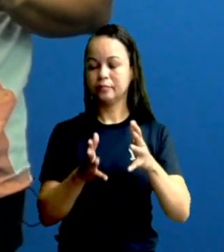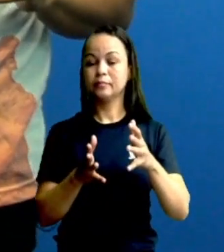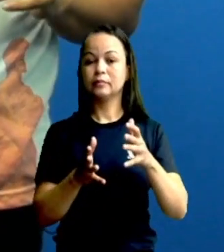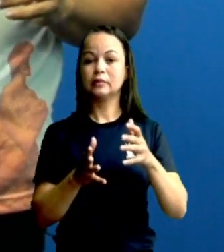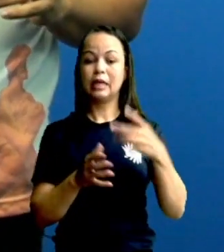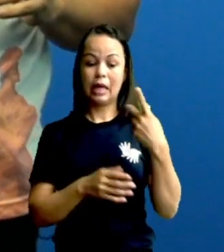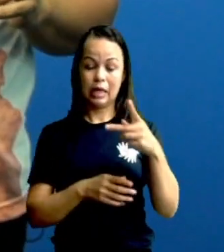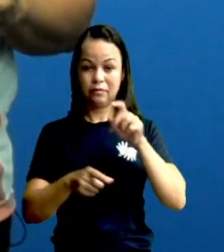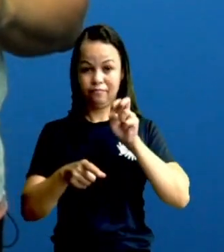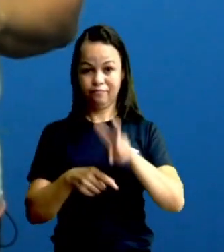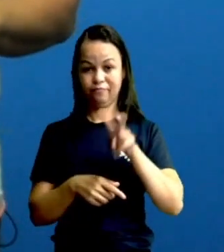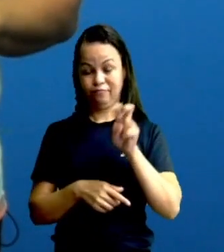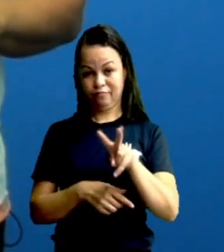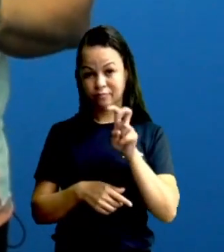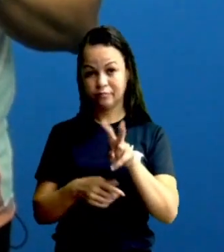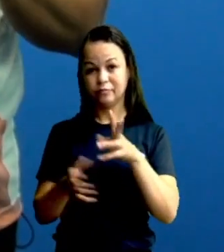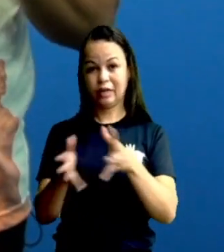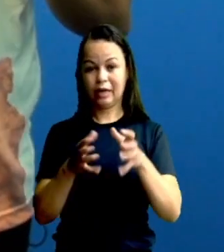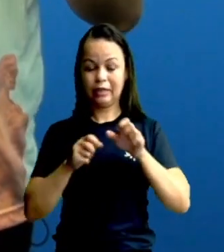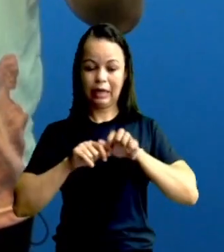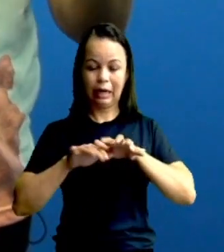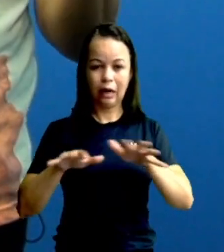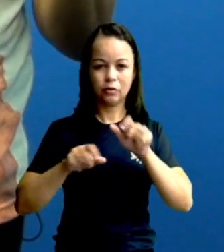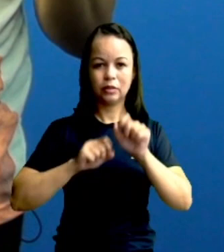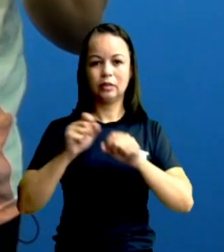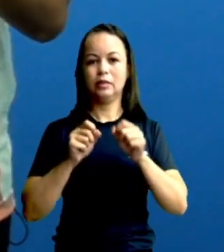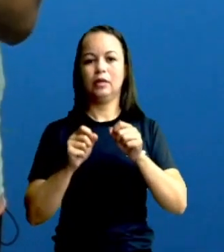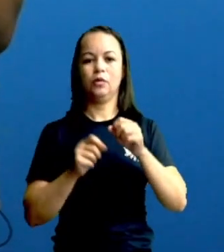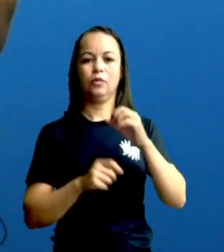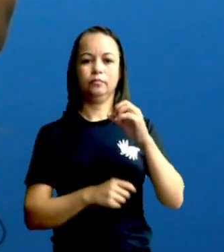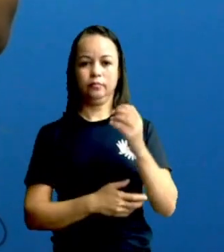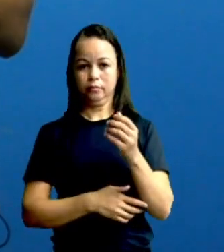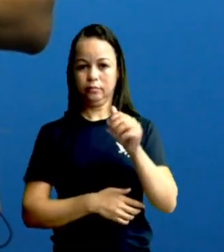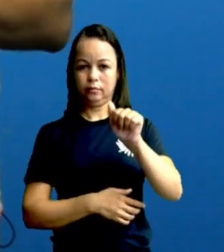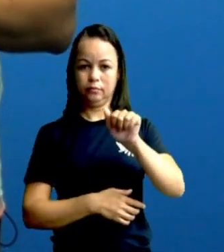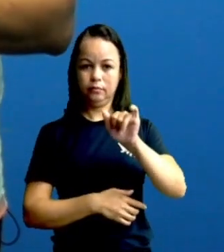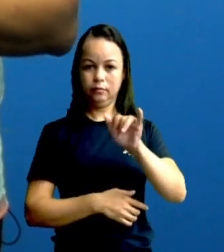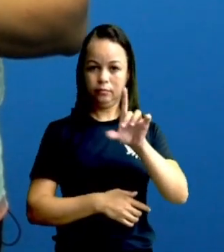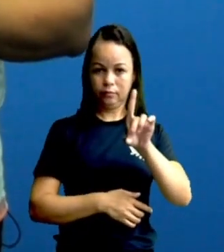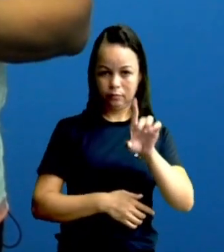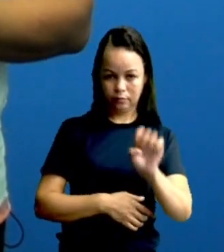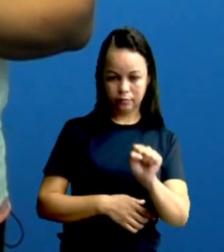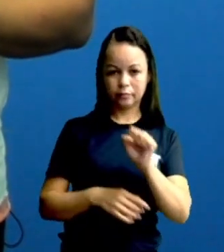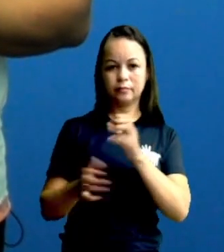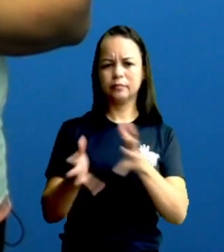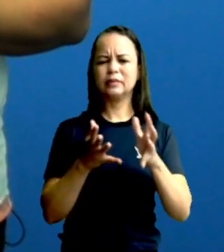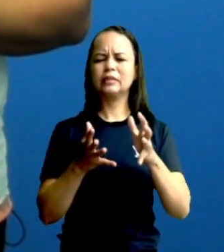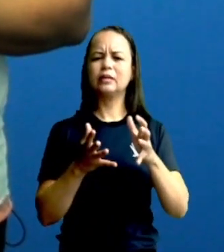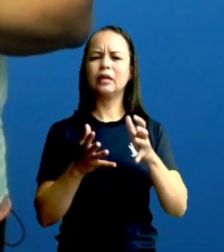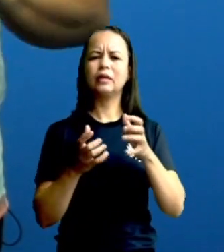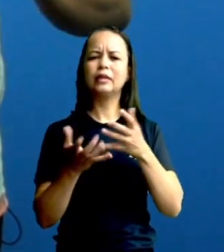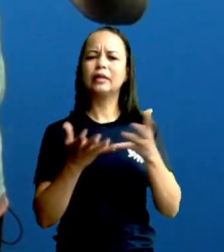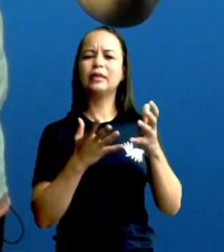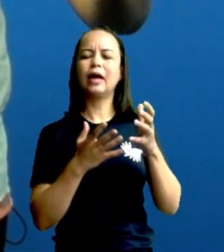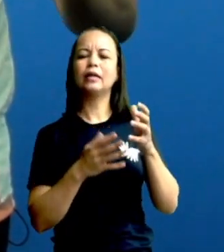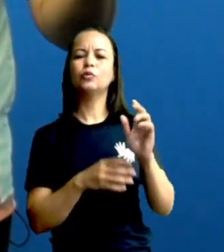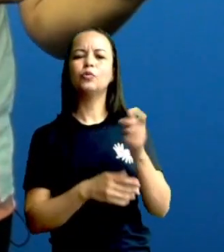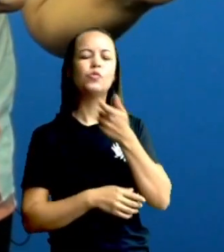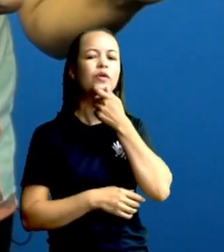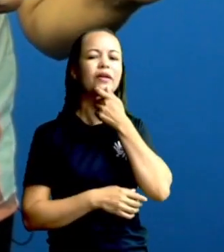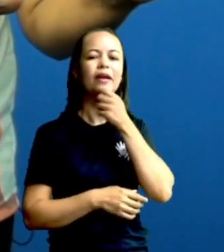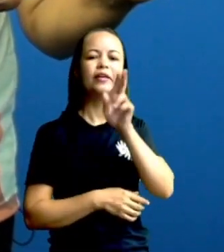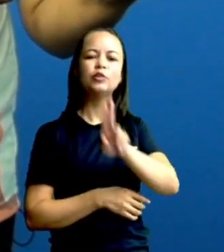vai causar no indivíduo a chamada SIDA ou AIDS. AIDS é uma terminologia que está no inglês, e